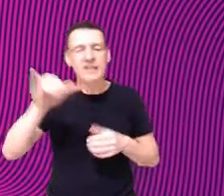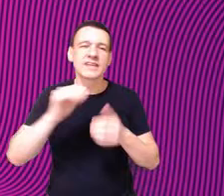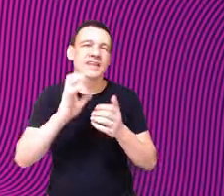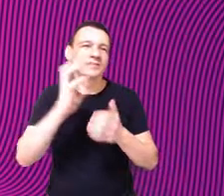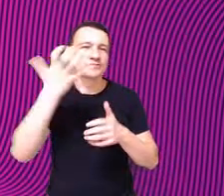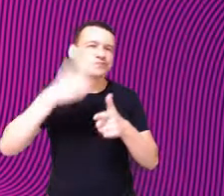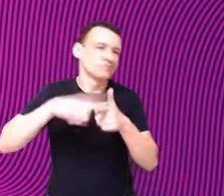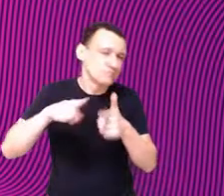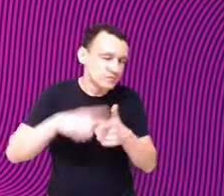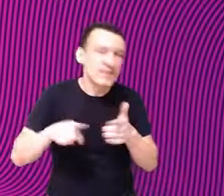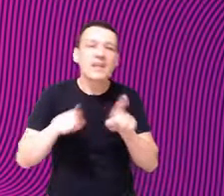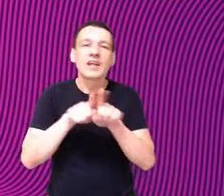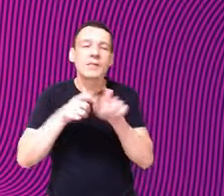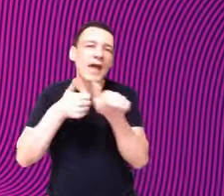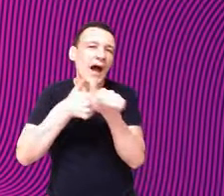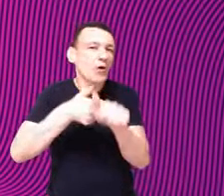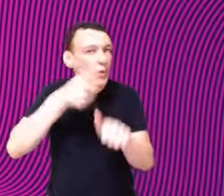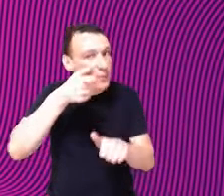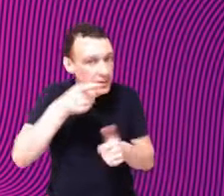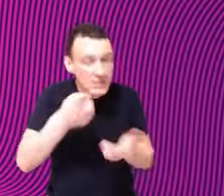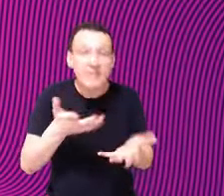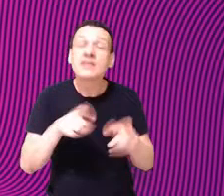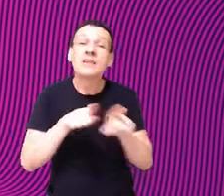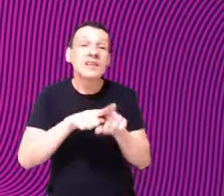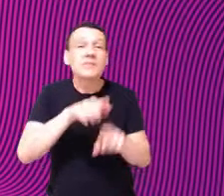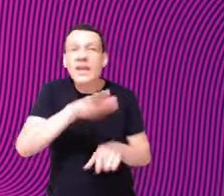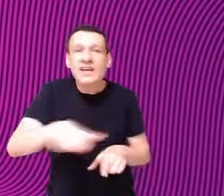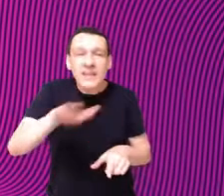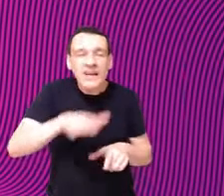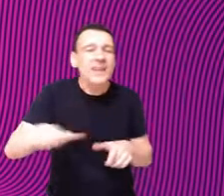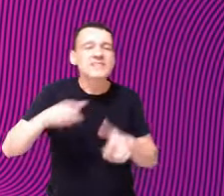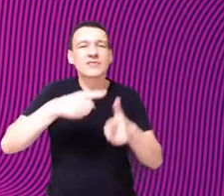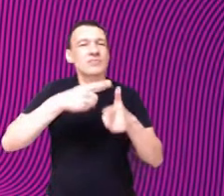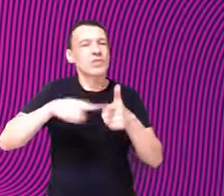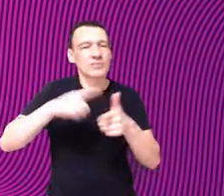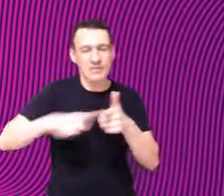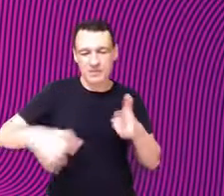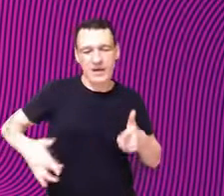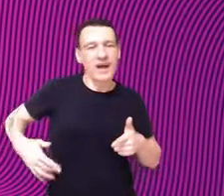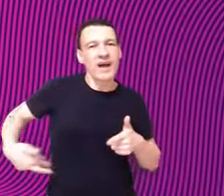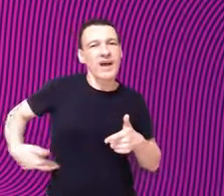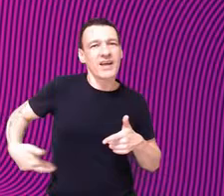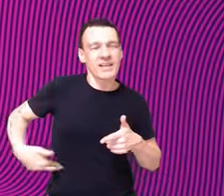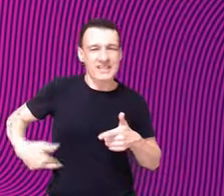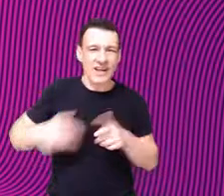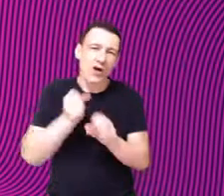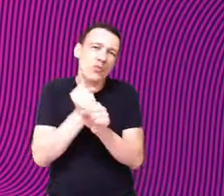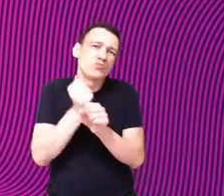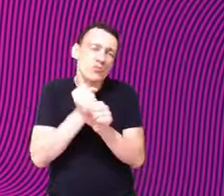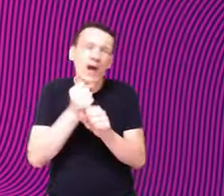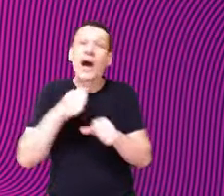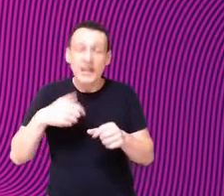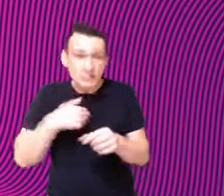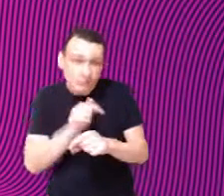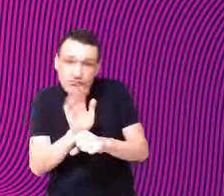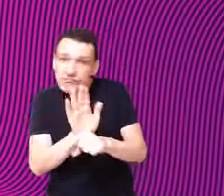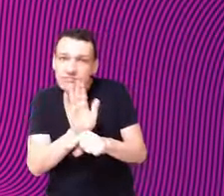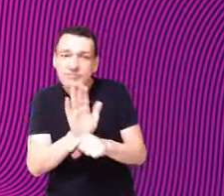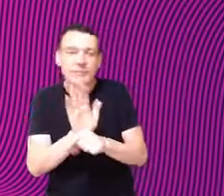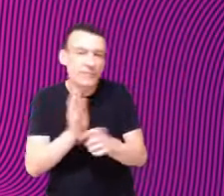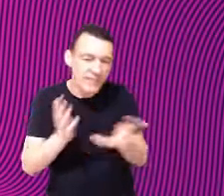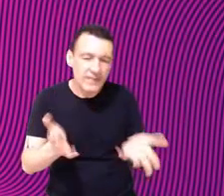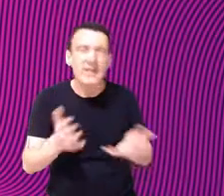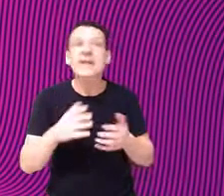do tratamento da criança com doença renal crônica. Eu diria que a gente é um santo de causas impossíveis,